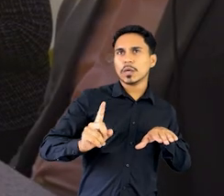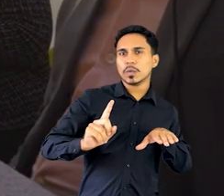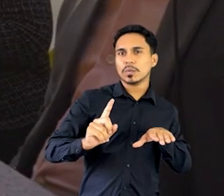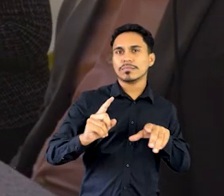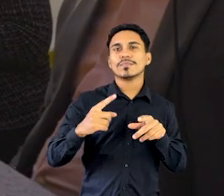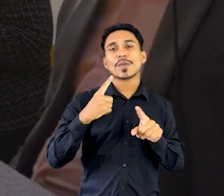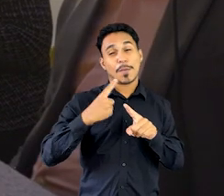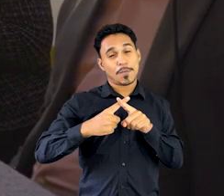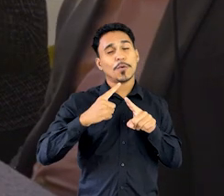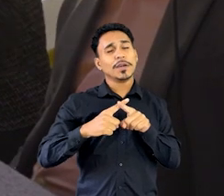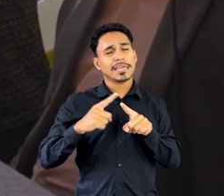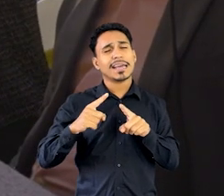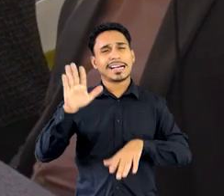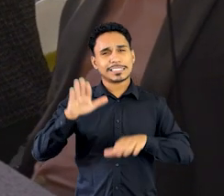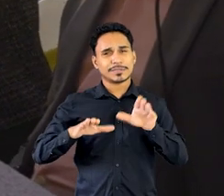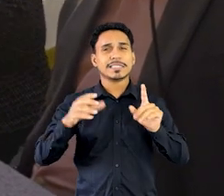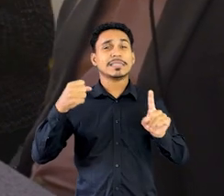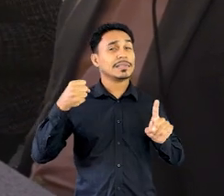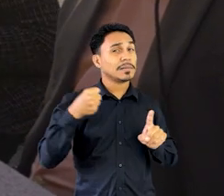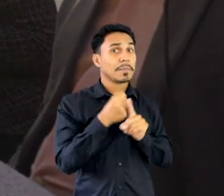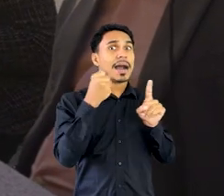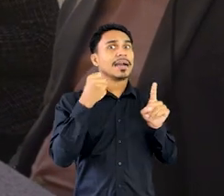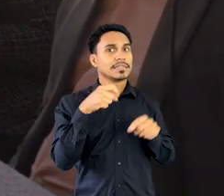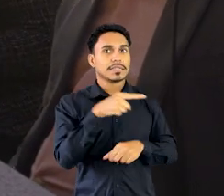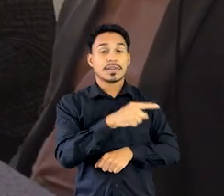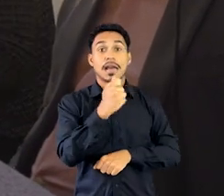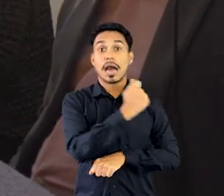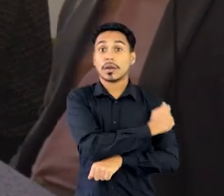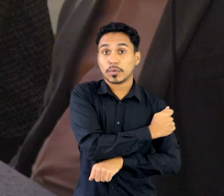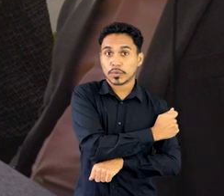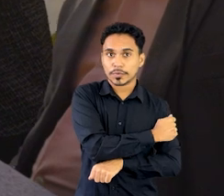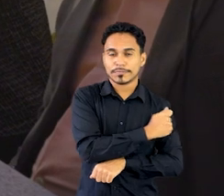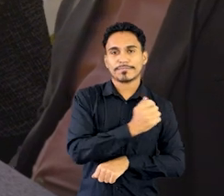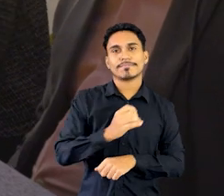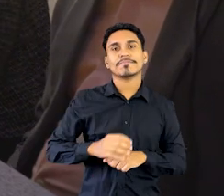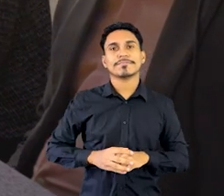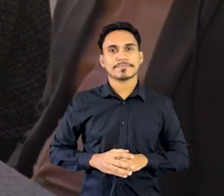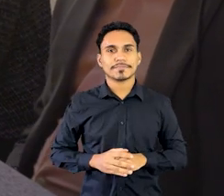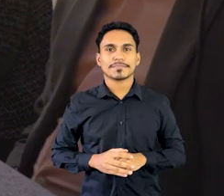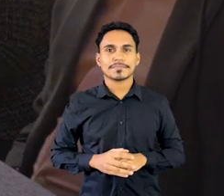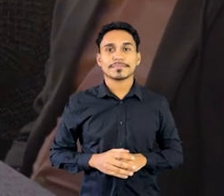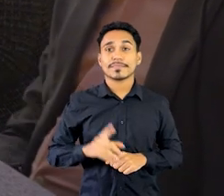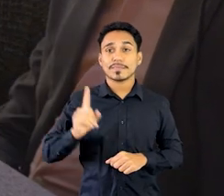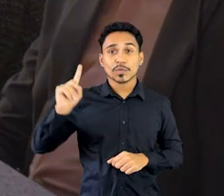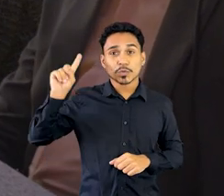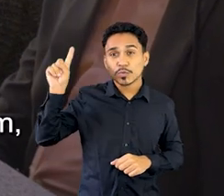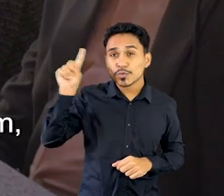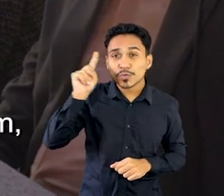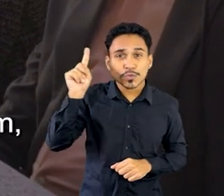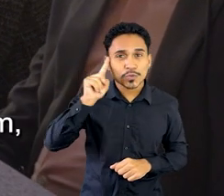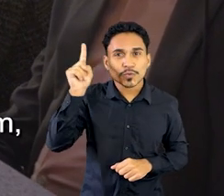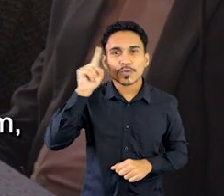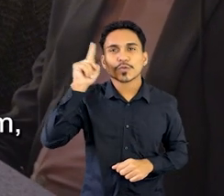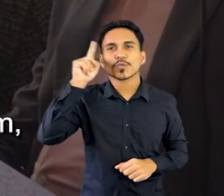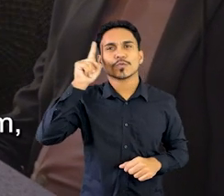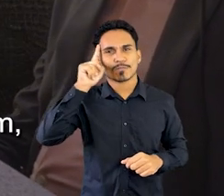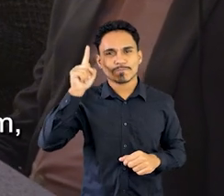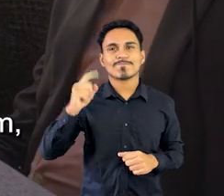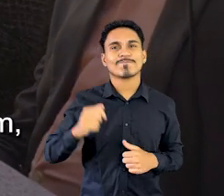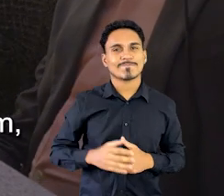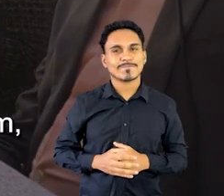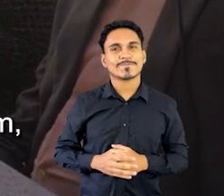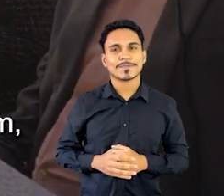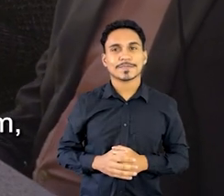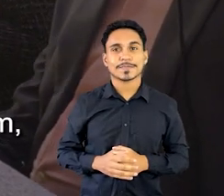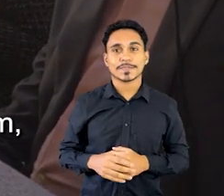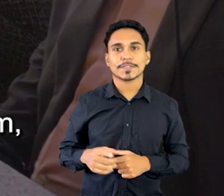impactar vai impactar geralmente impacta geralmente impacta muito geralmente impacta muito então por exemplo trabalho diário é diário então assim